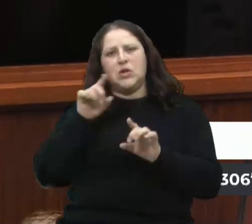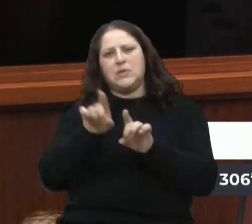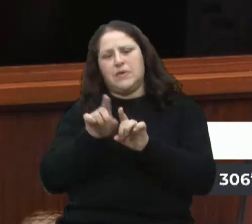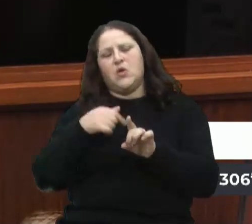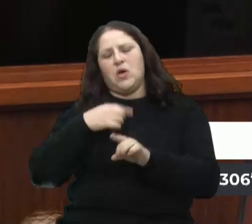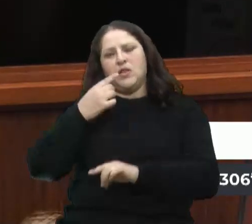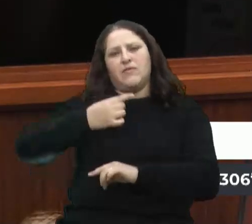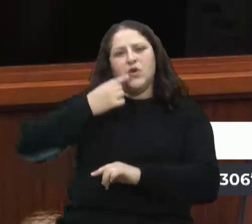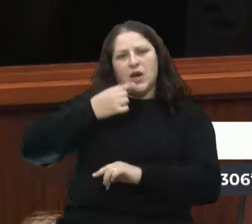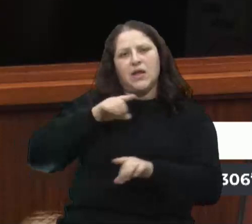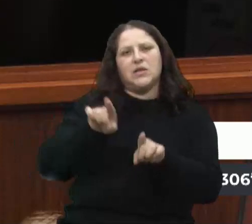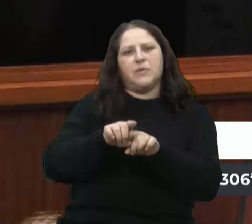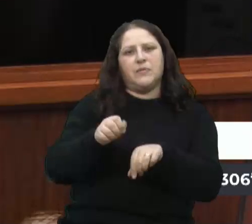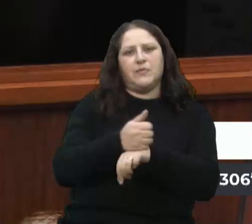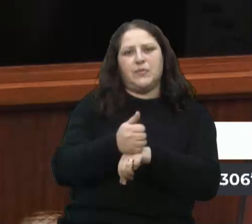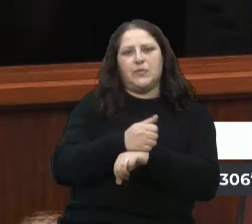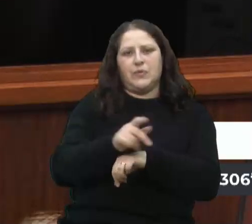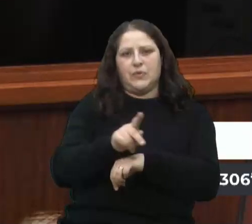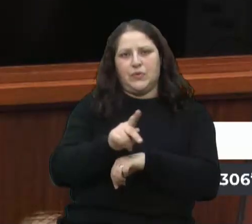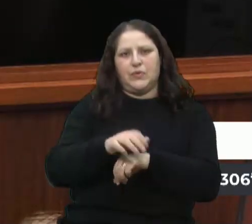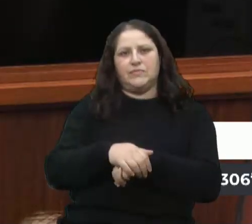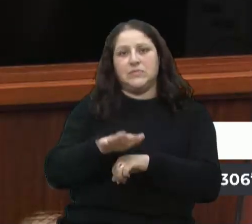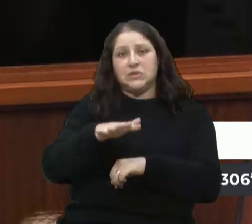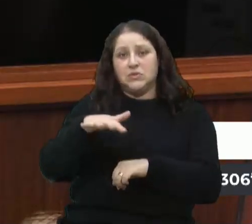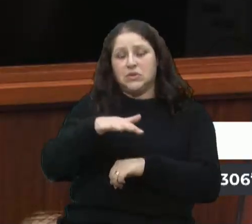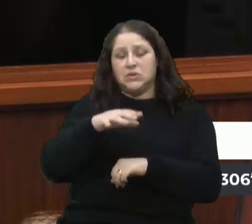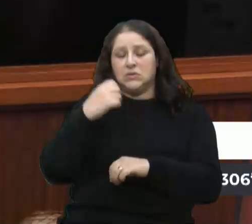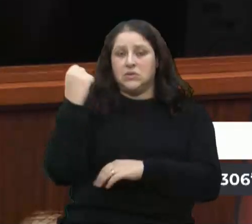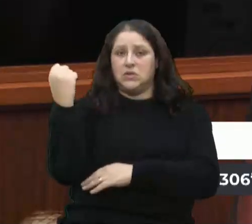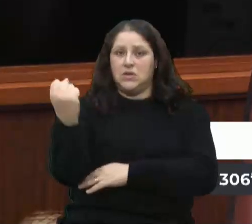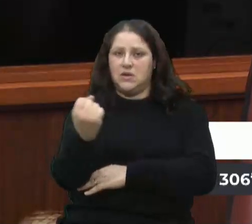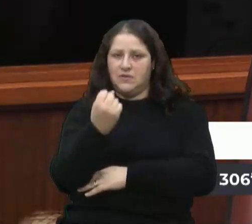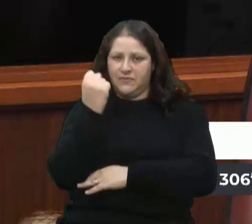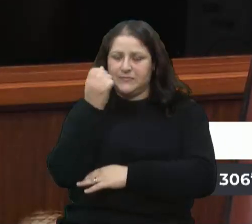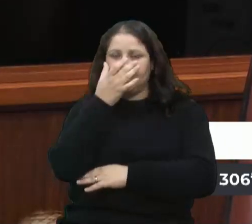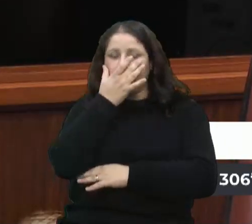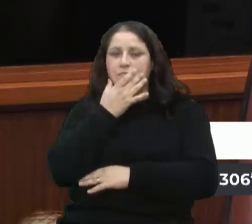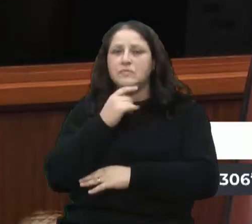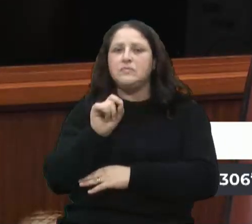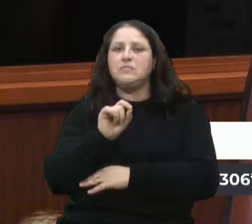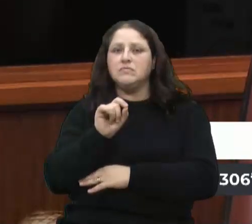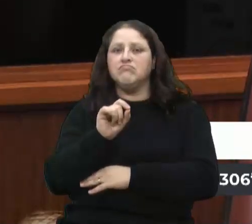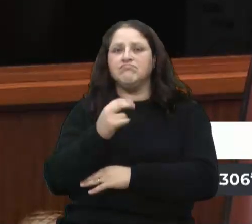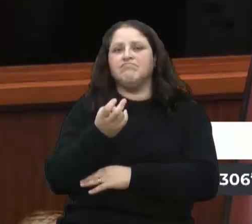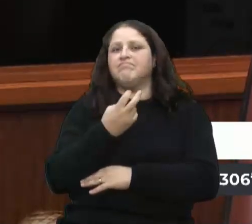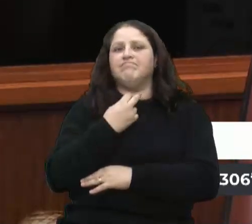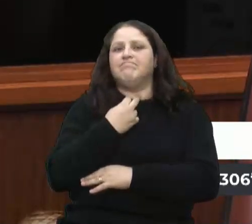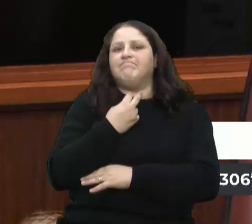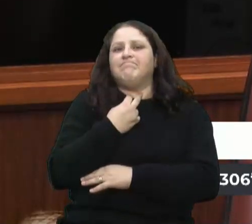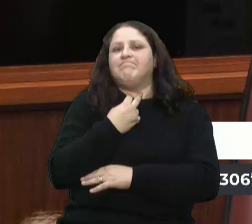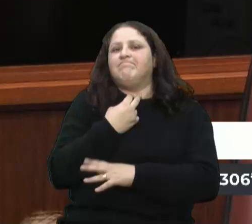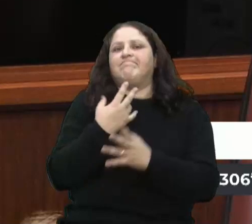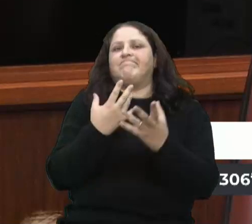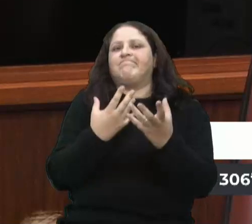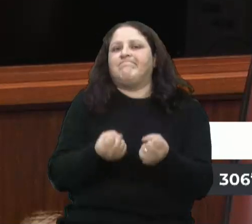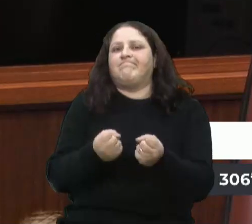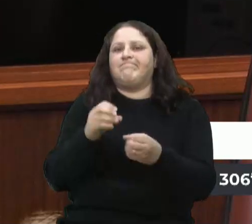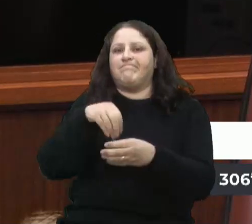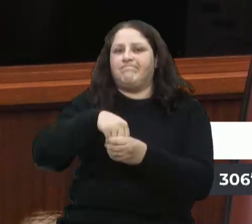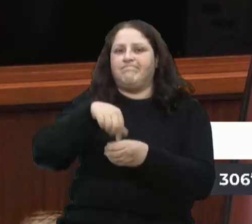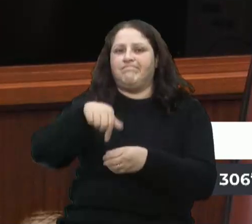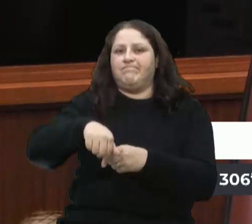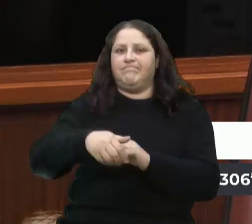advogada ou mesmo professora, situações bem graves, né, que eu acho que nós não podemos deixar passar nessa casa,